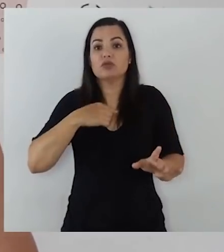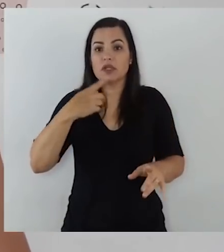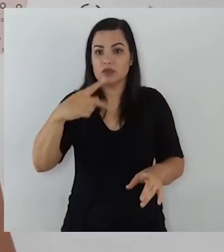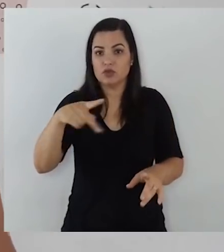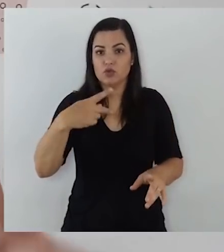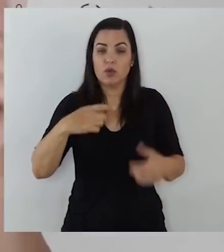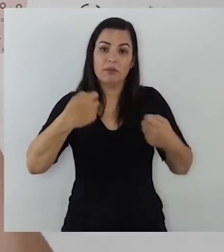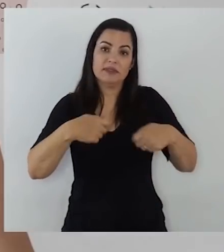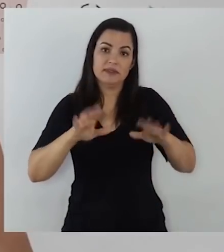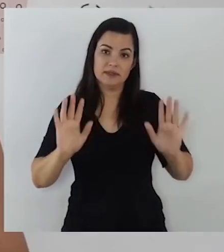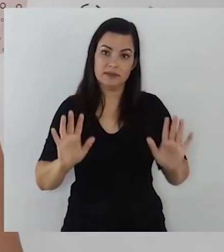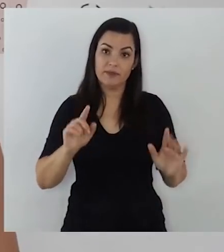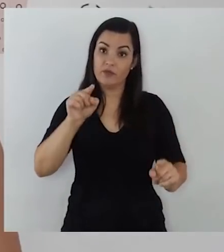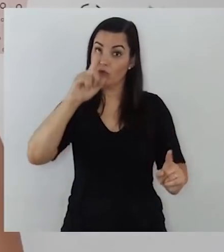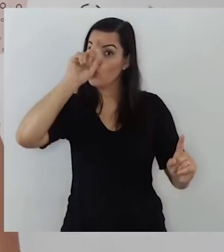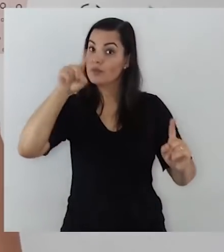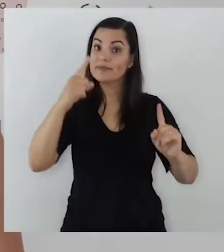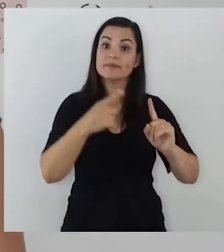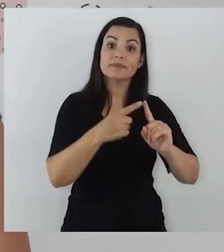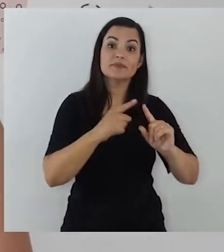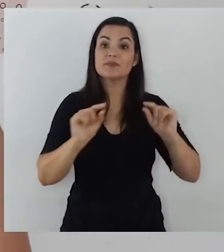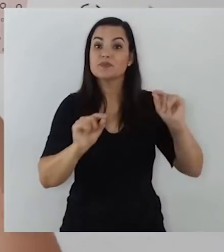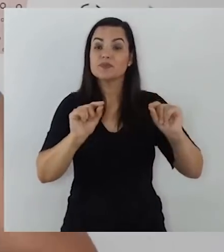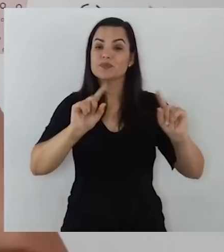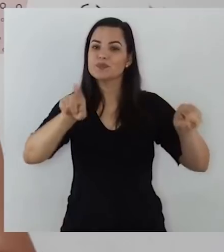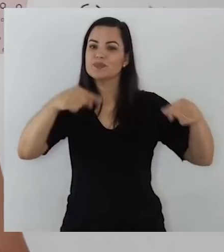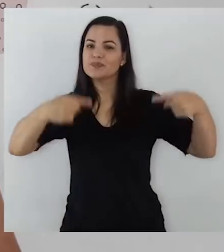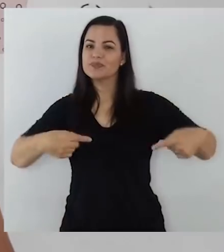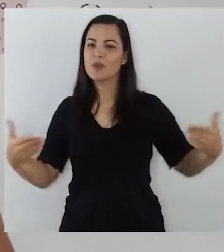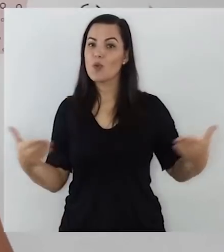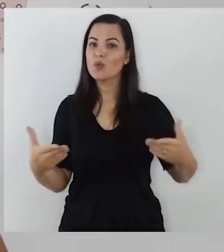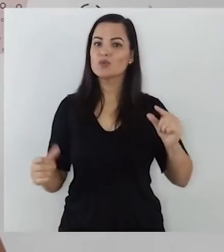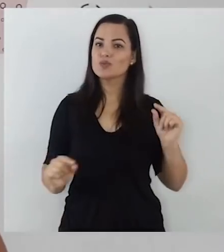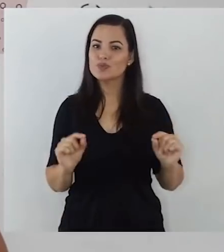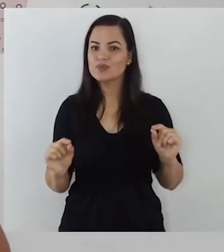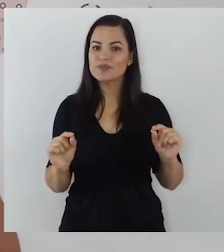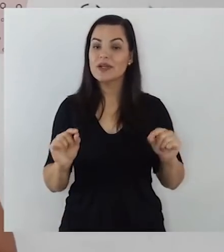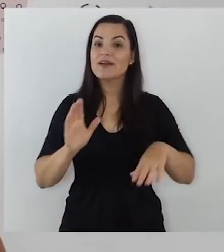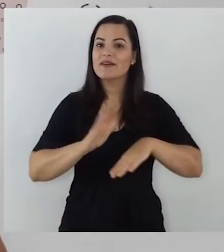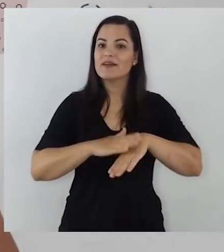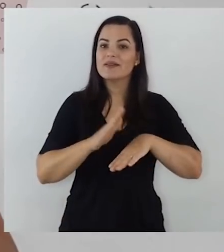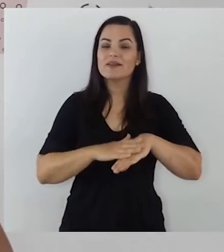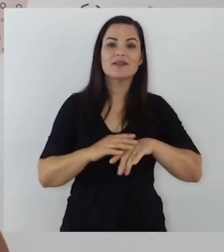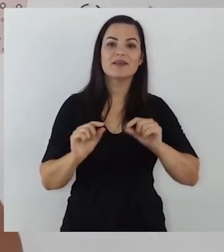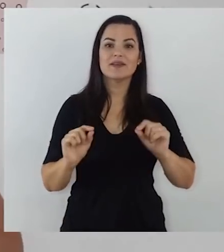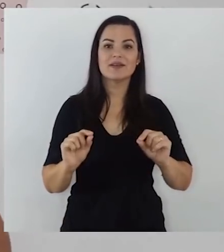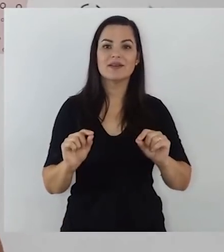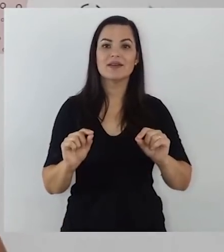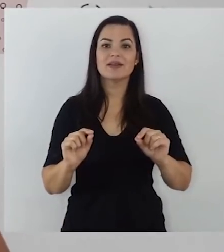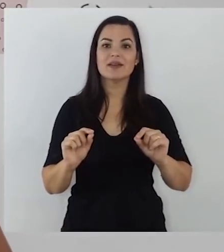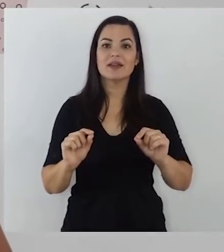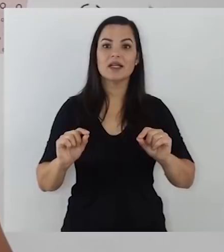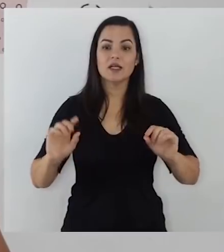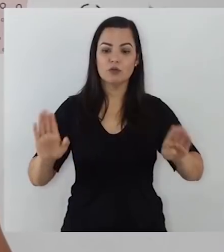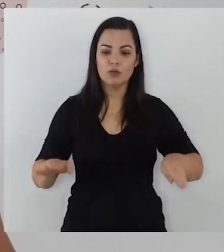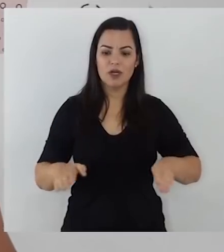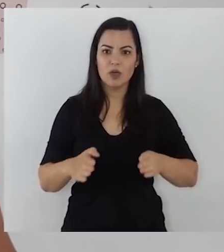bom? Sua missão no desafio de hoje é construir